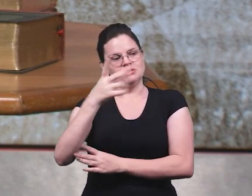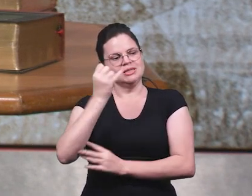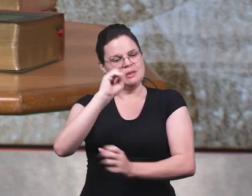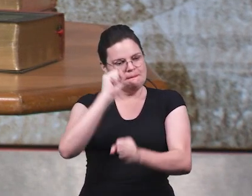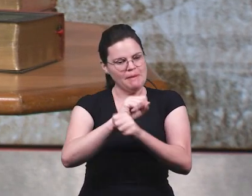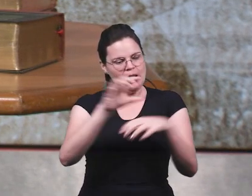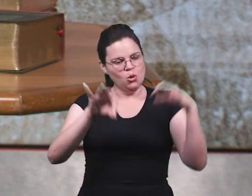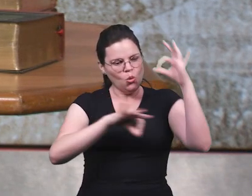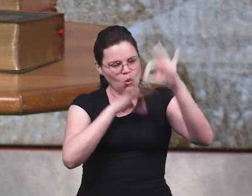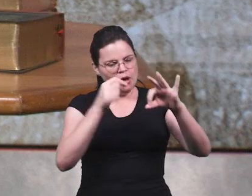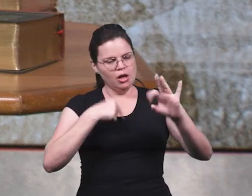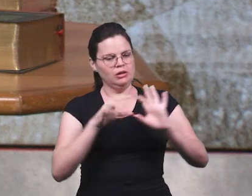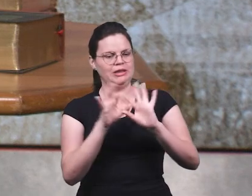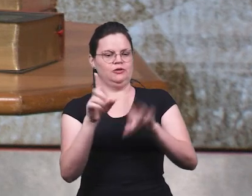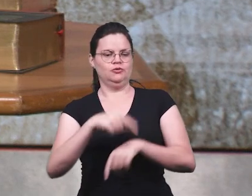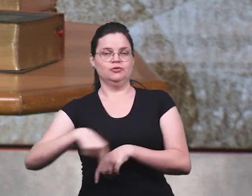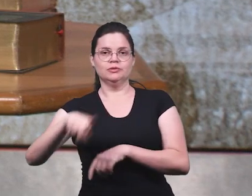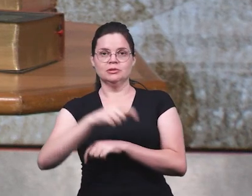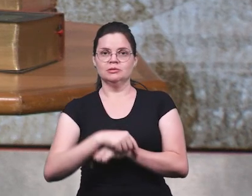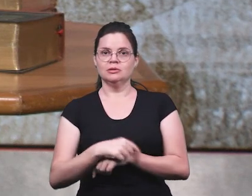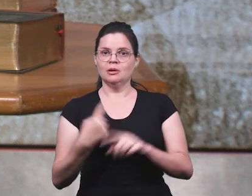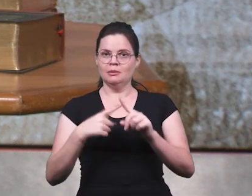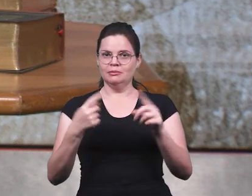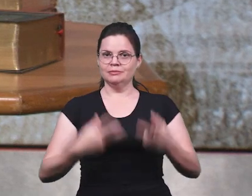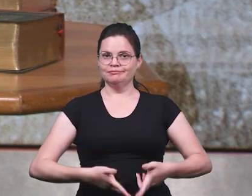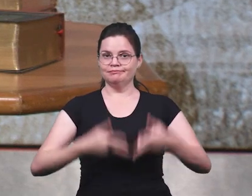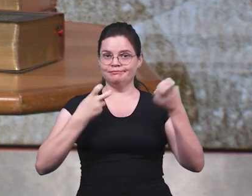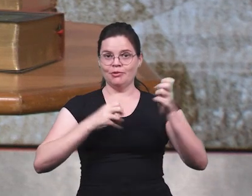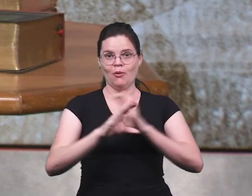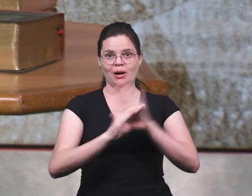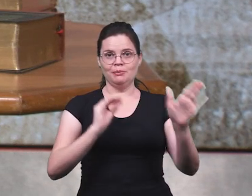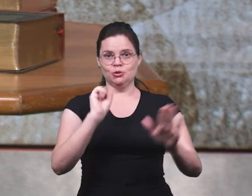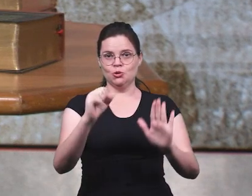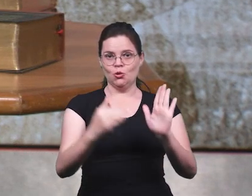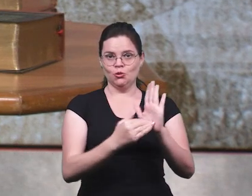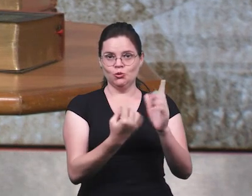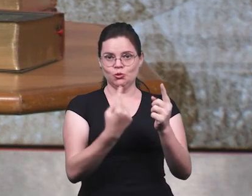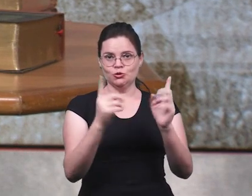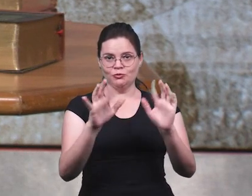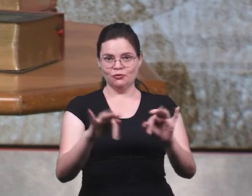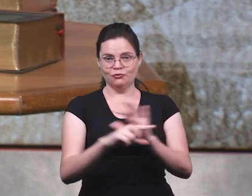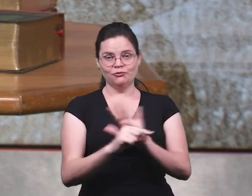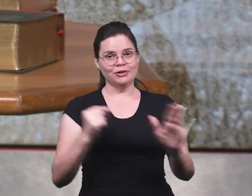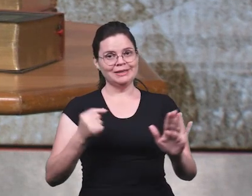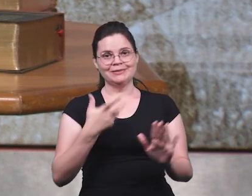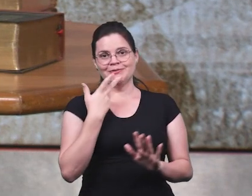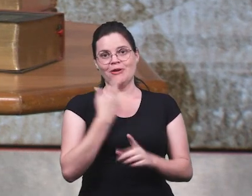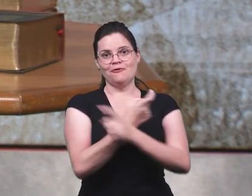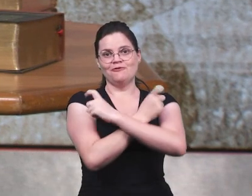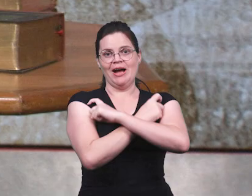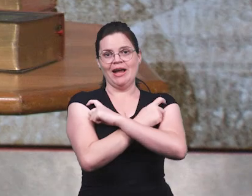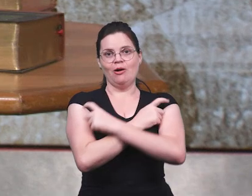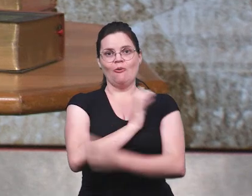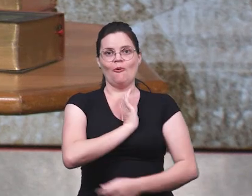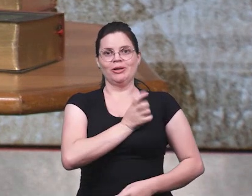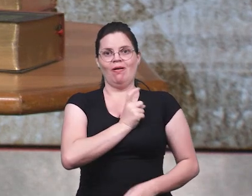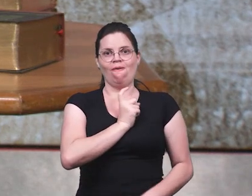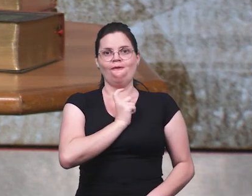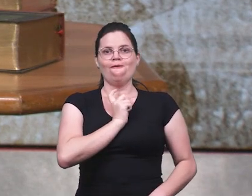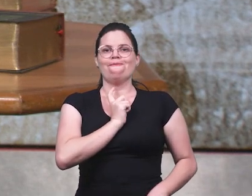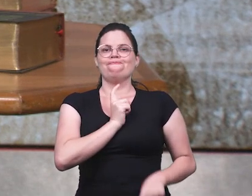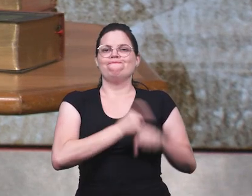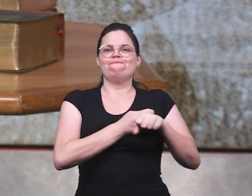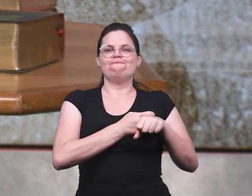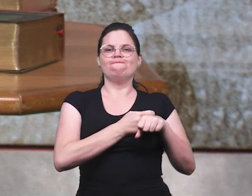ir. Mas nós encerramos aqui o capítulo 8, vendo que, mais uma vez, o coração de